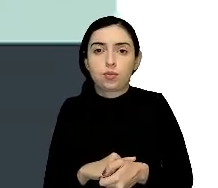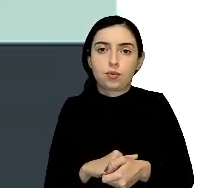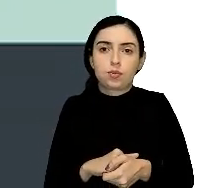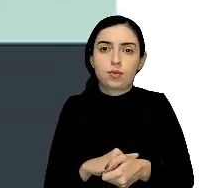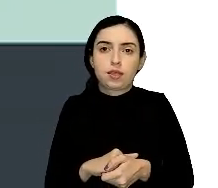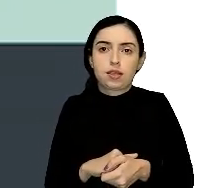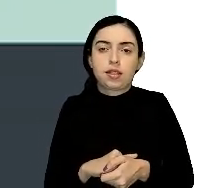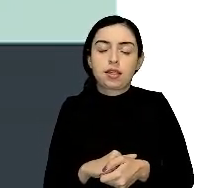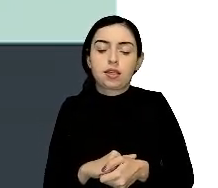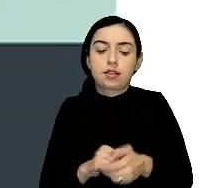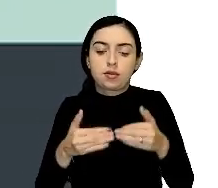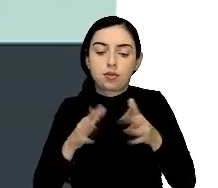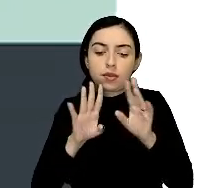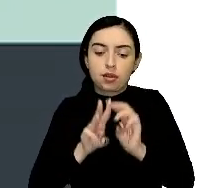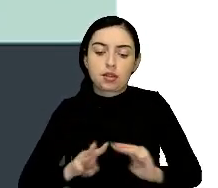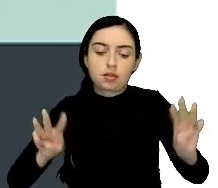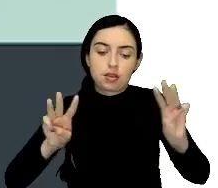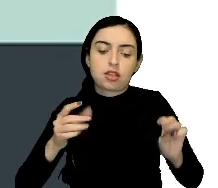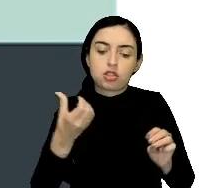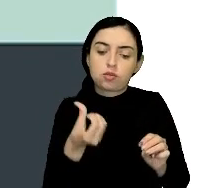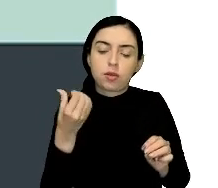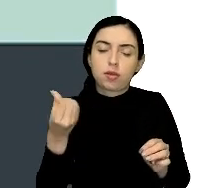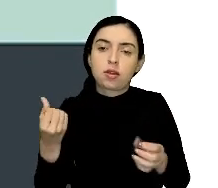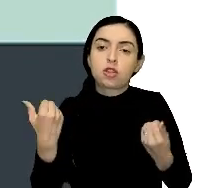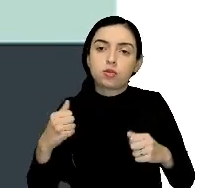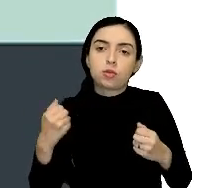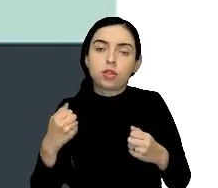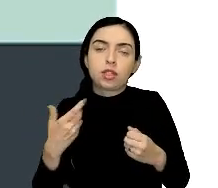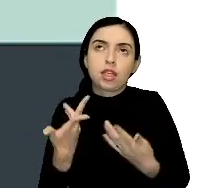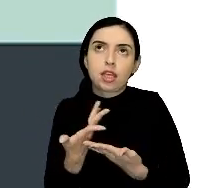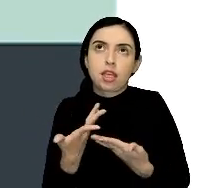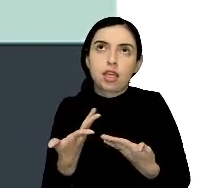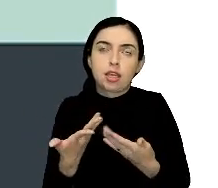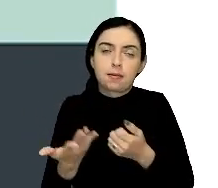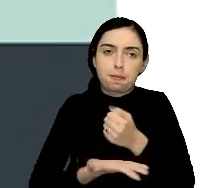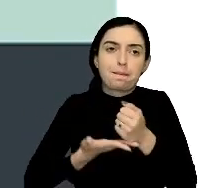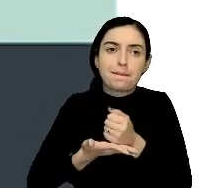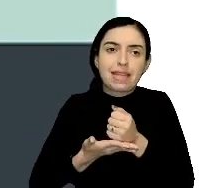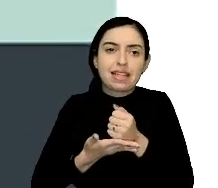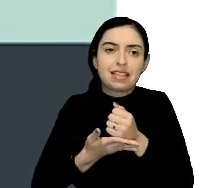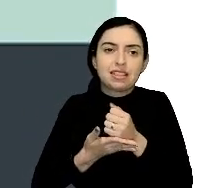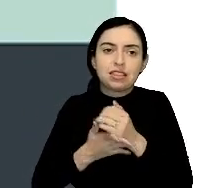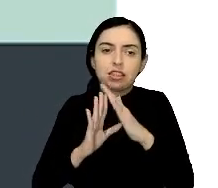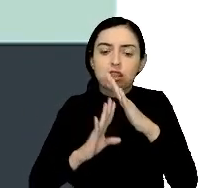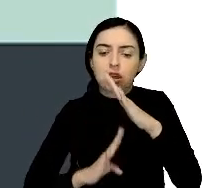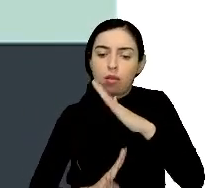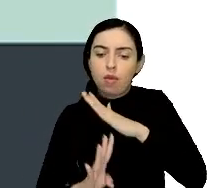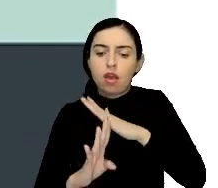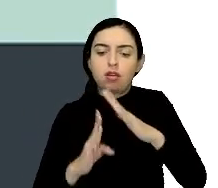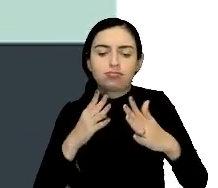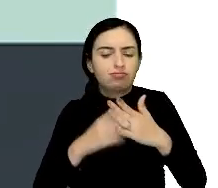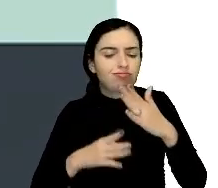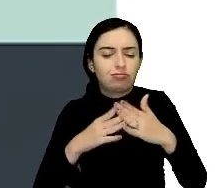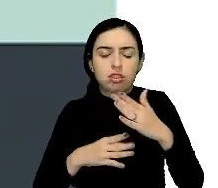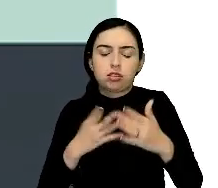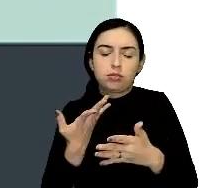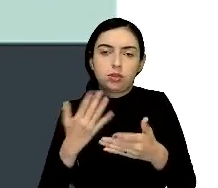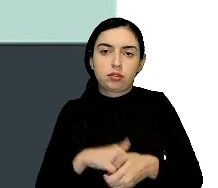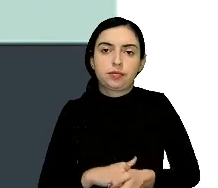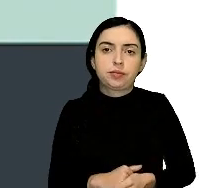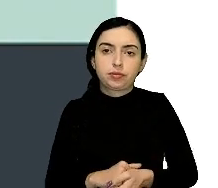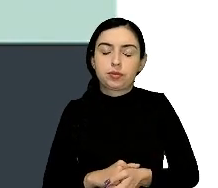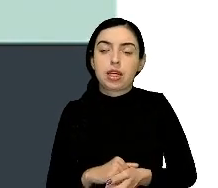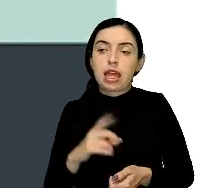portaria 666, com base na possibilidade de deportação sumária ou impedimento de ingresso